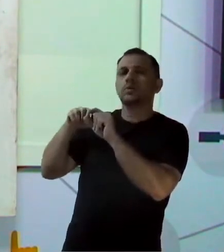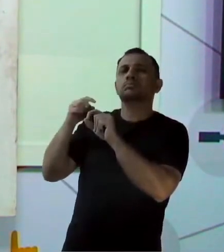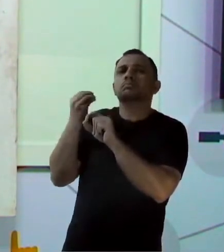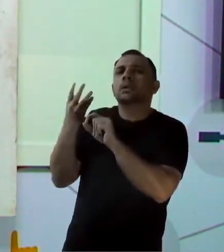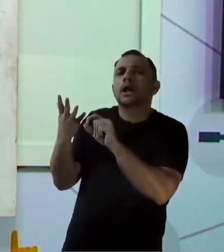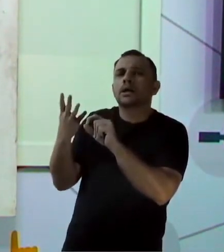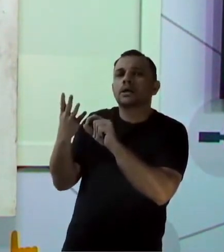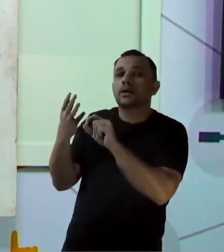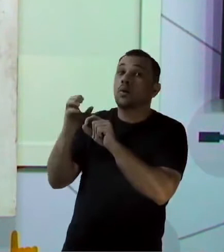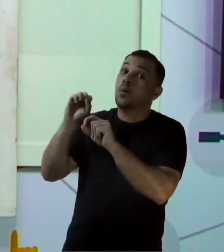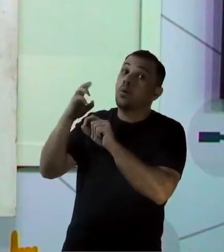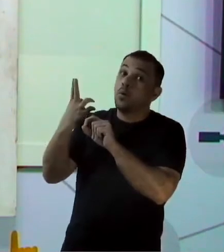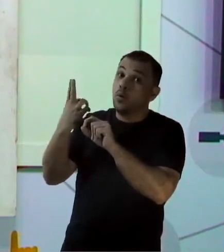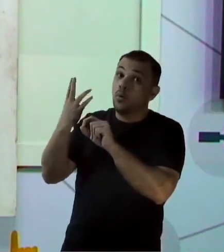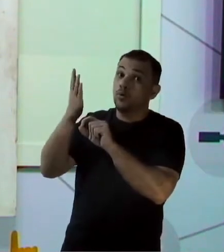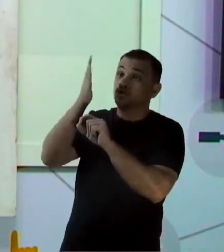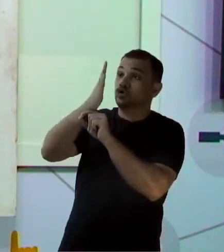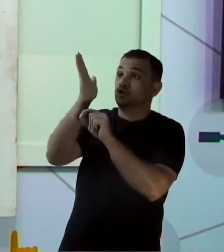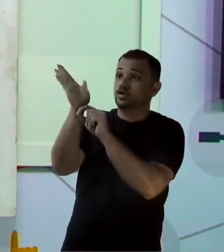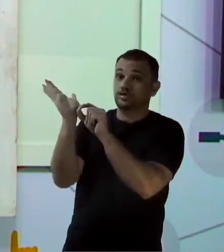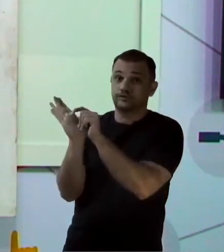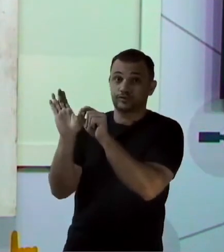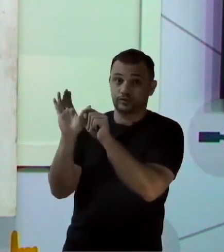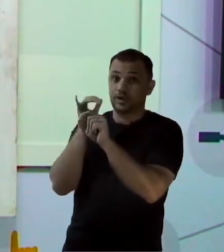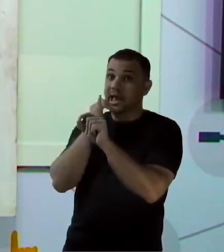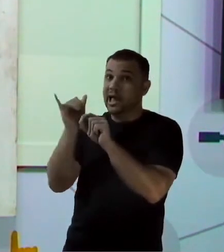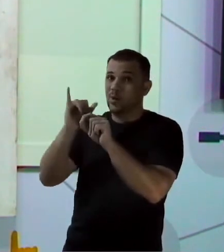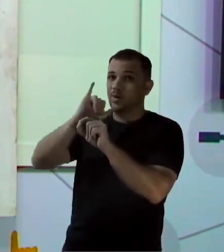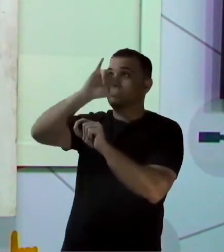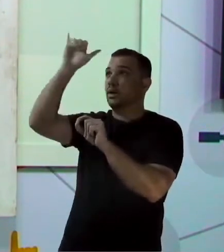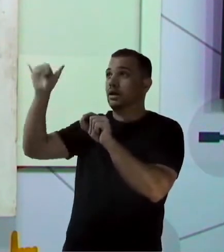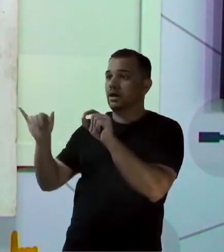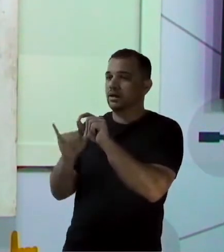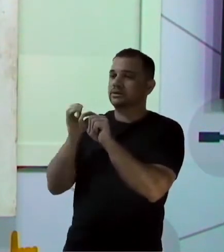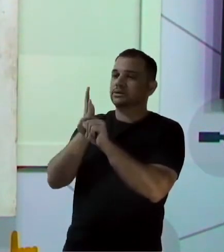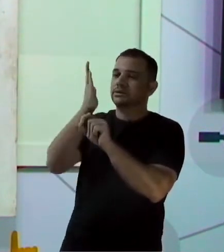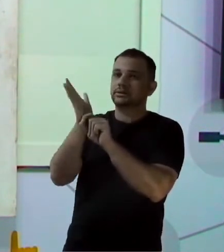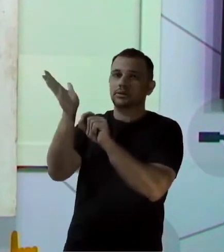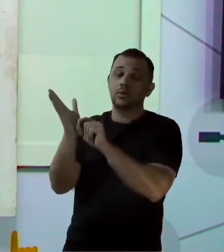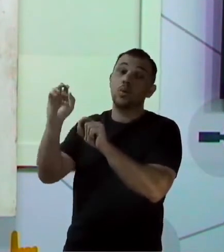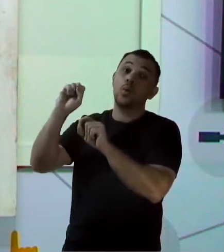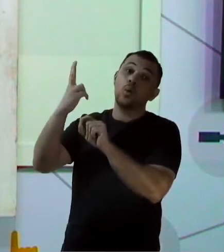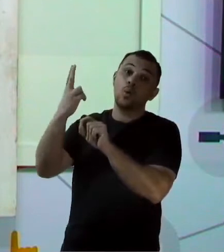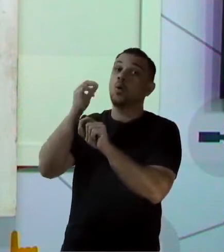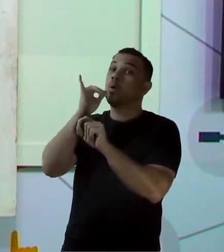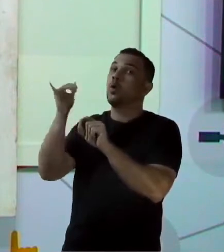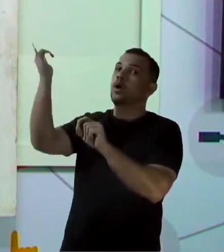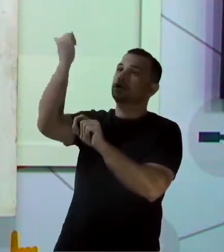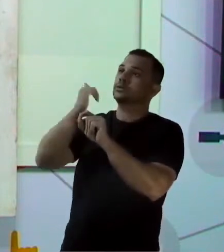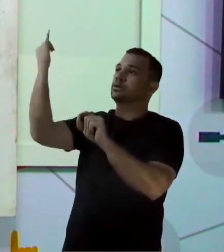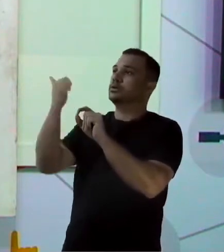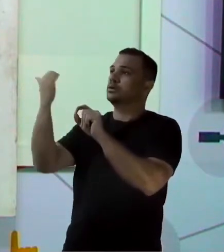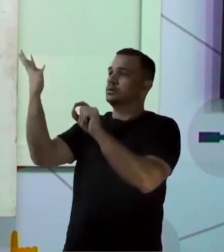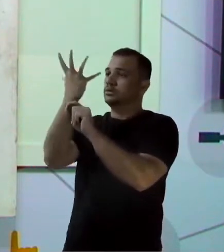vocês derem uma olhadinha bem aqui, eu tenho a corrente total, que é produzida pela DDP, tá? Que é produzida pela